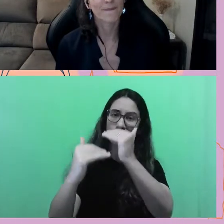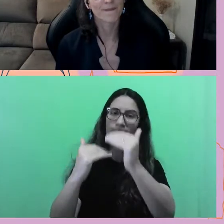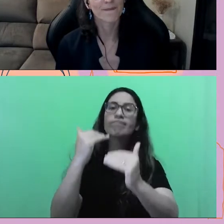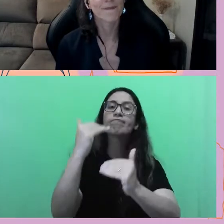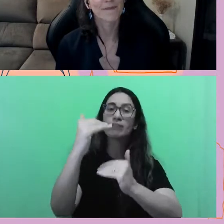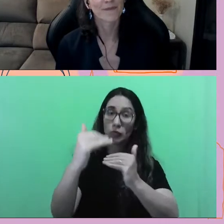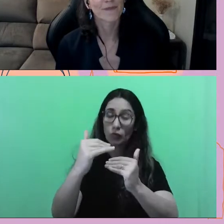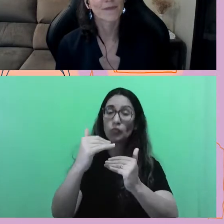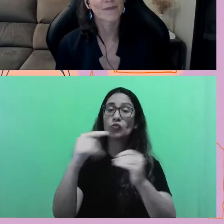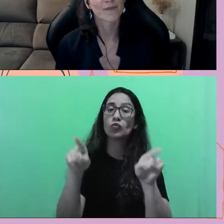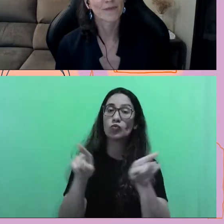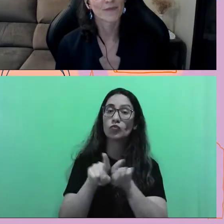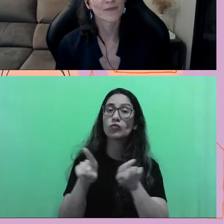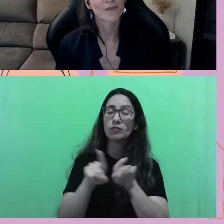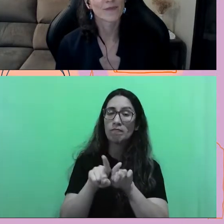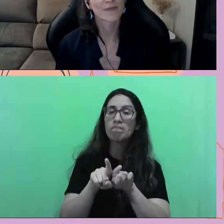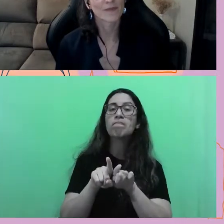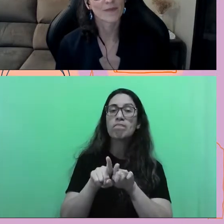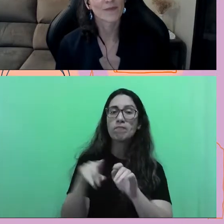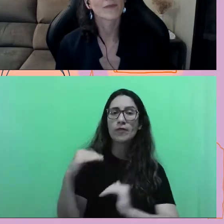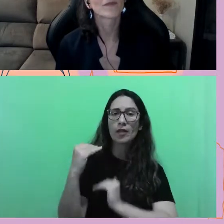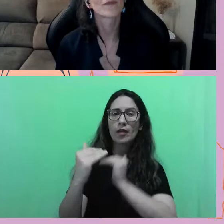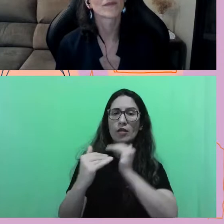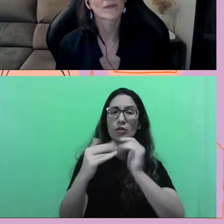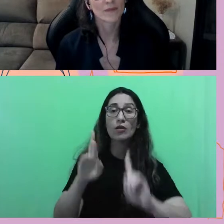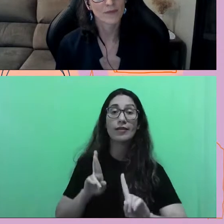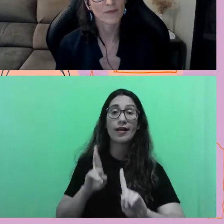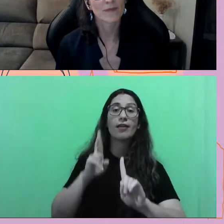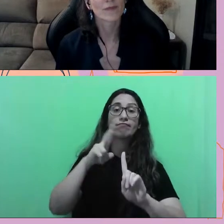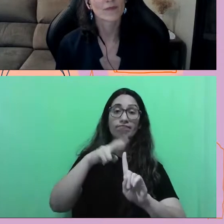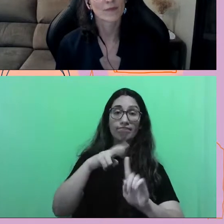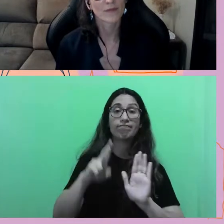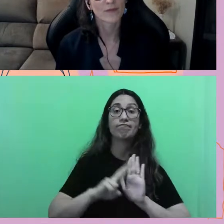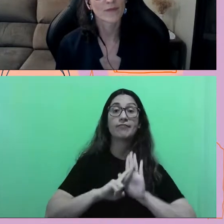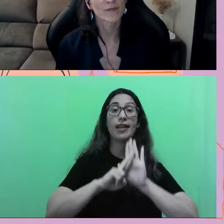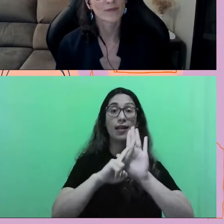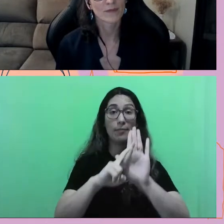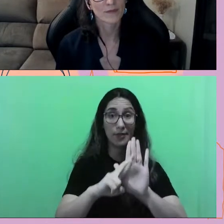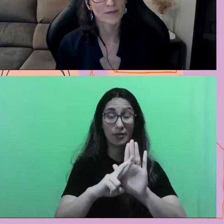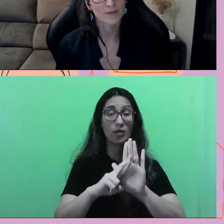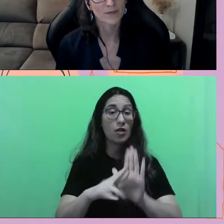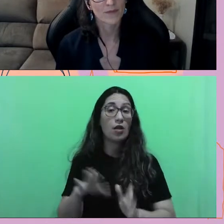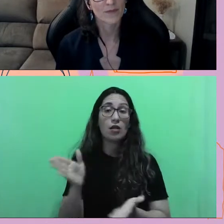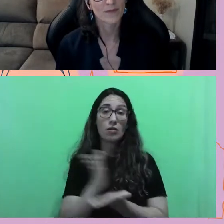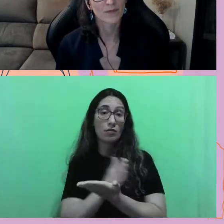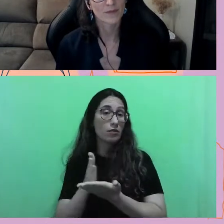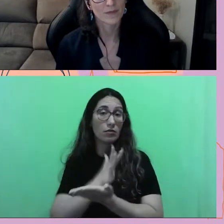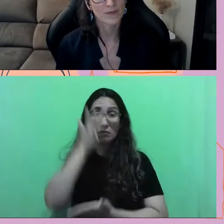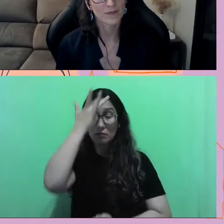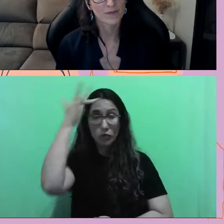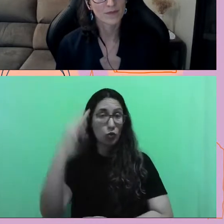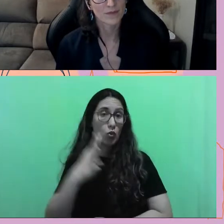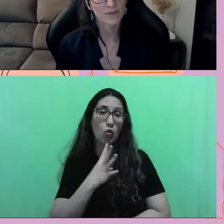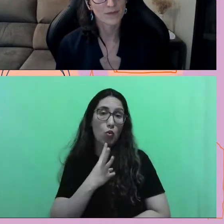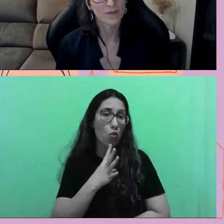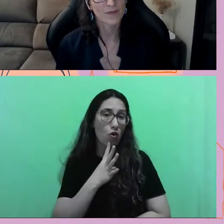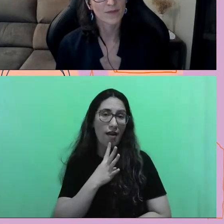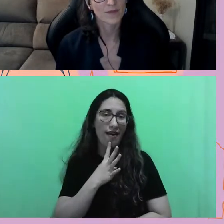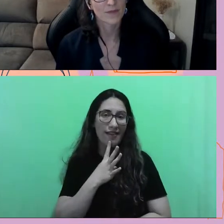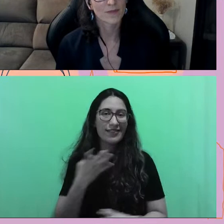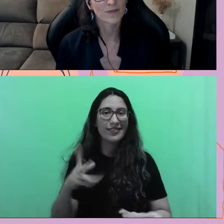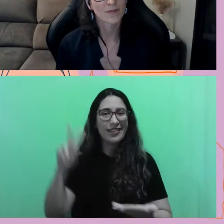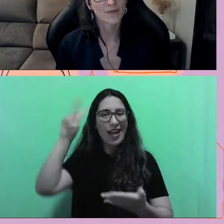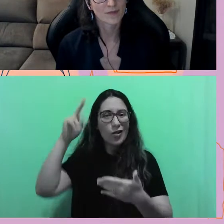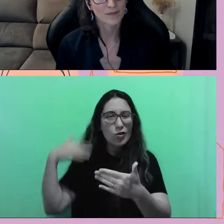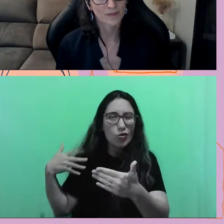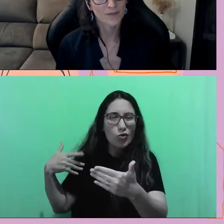resposta, essa construção da representatividade. Se a gente não conhece a nossa história, né? A nossa